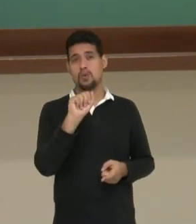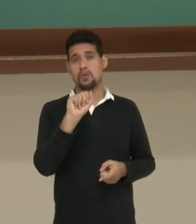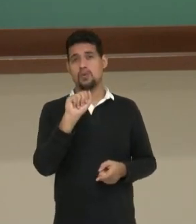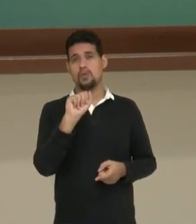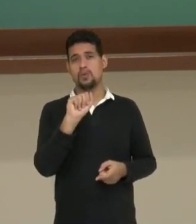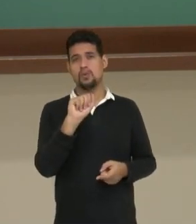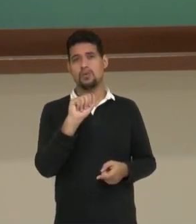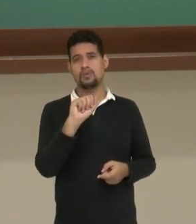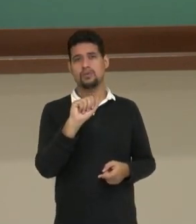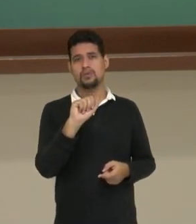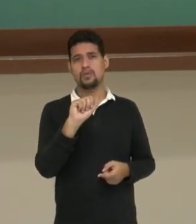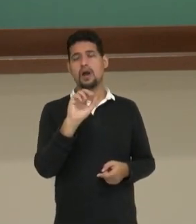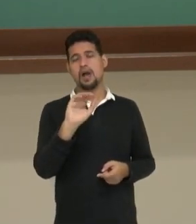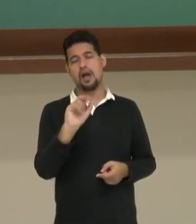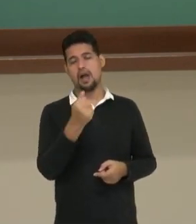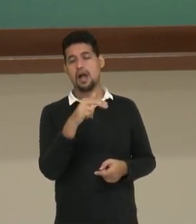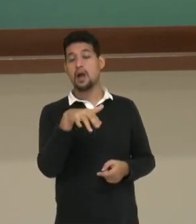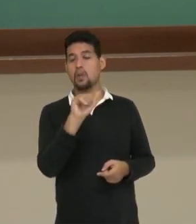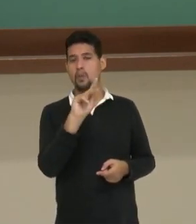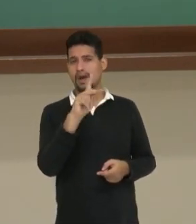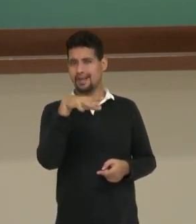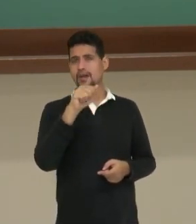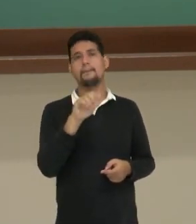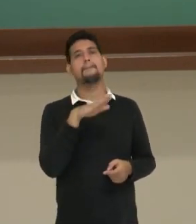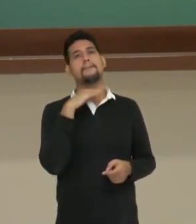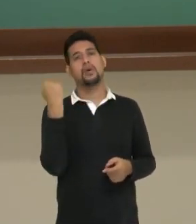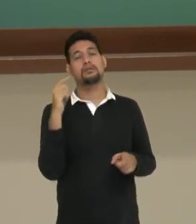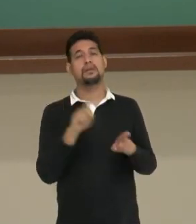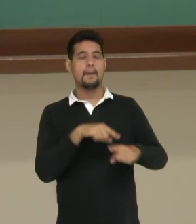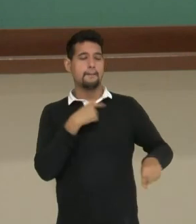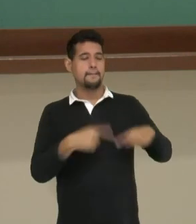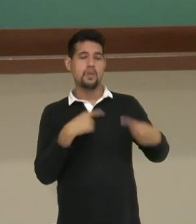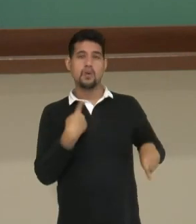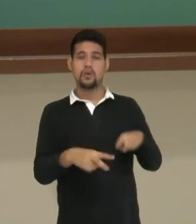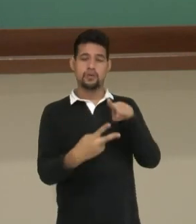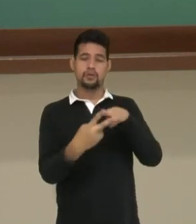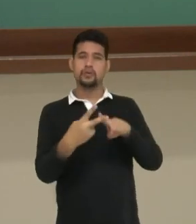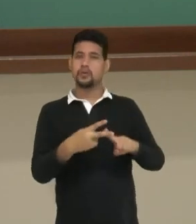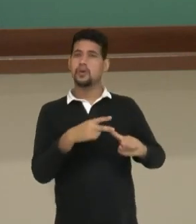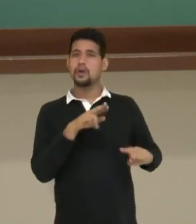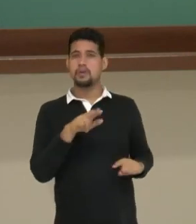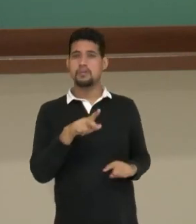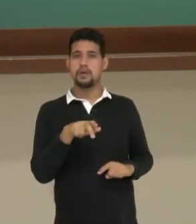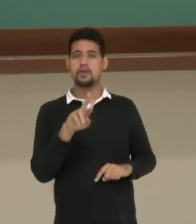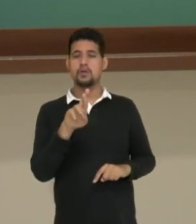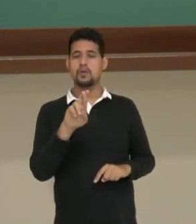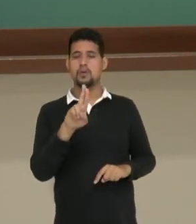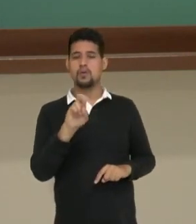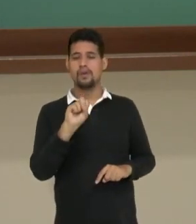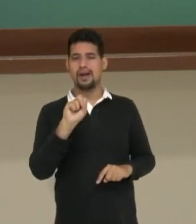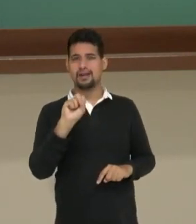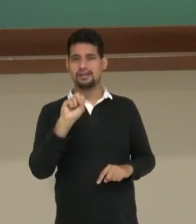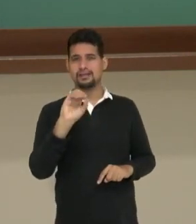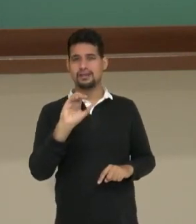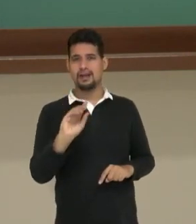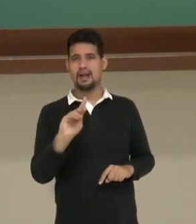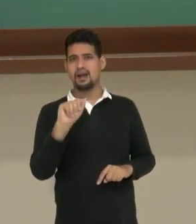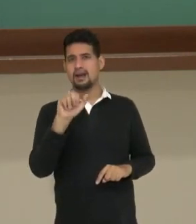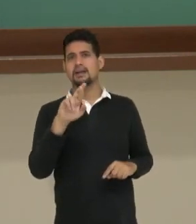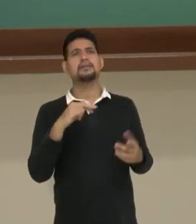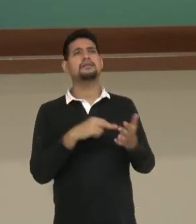havia morrido, e a disputa estava entre os dois irmãos Huáscar e Atahualpa. O